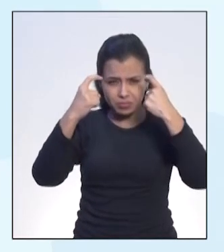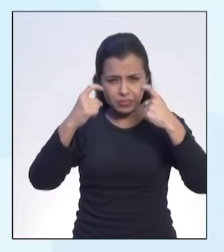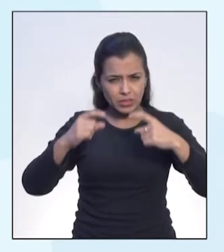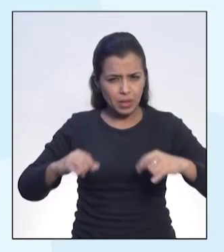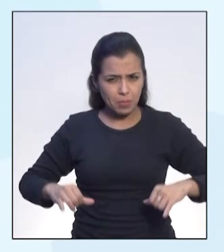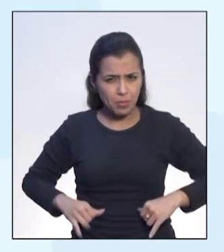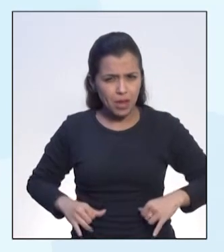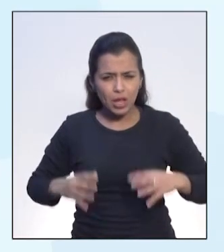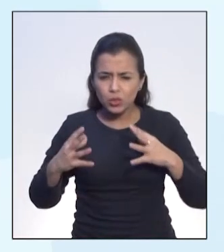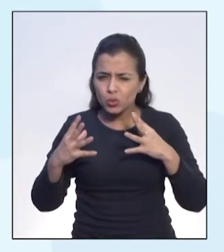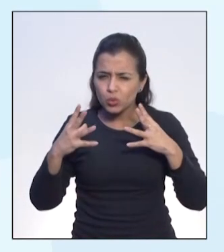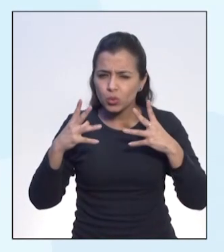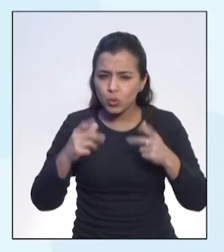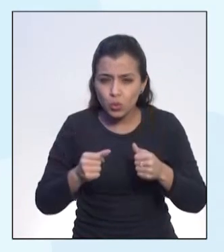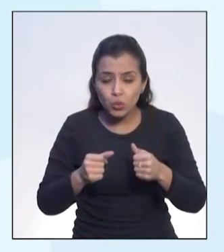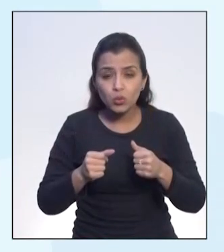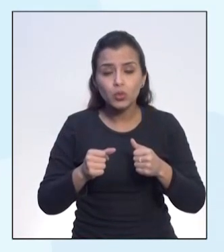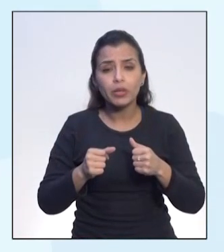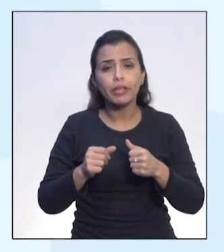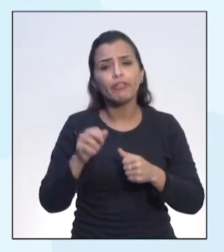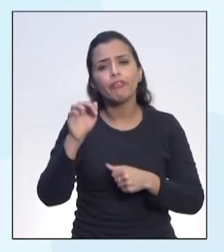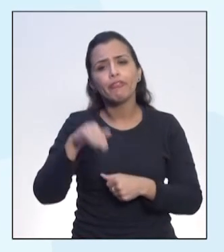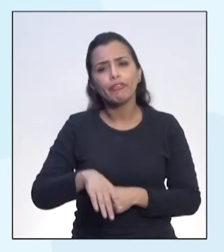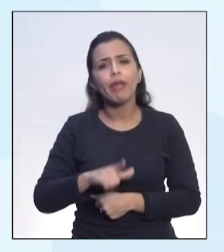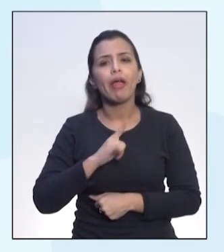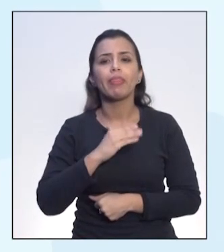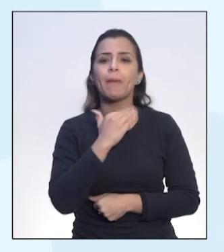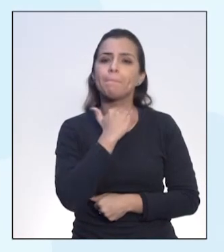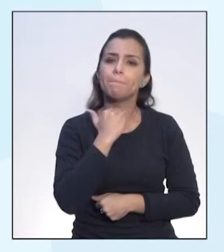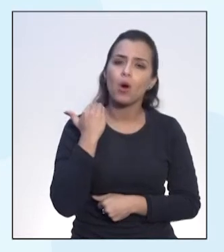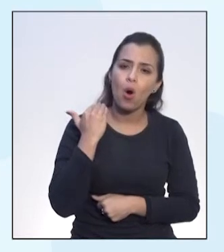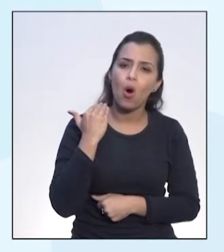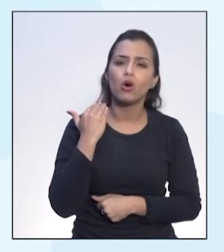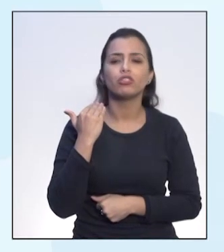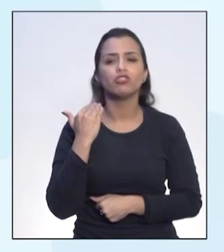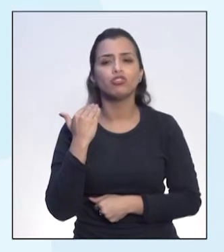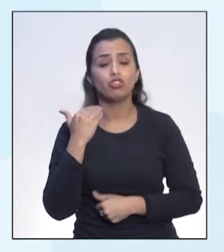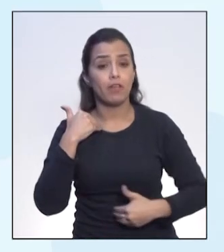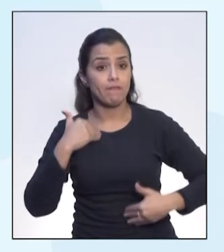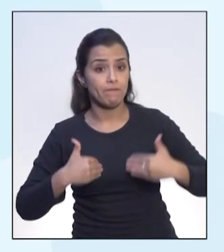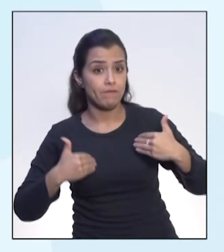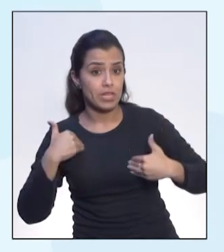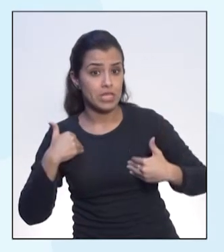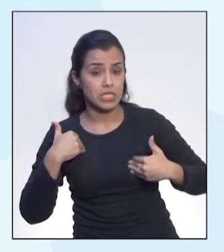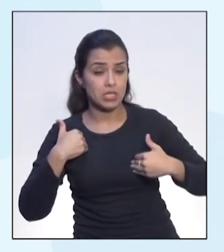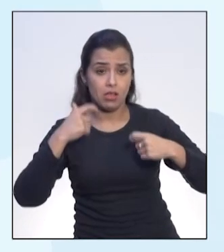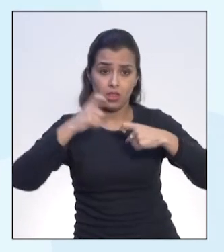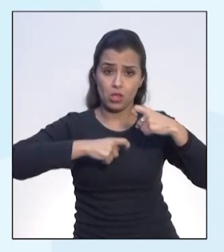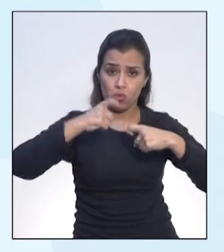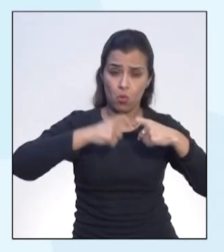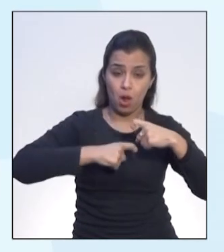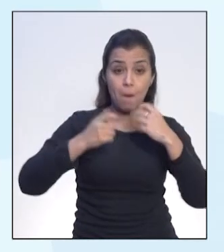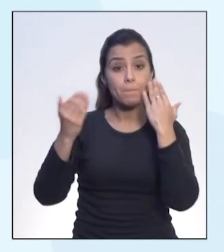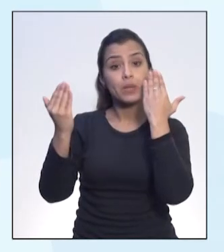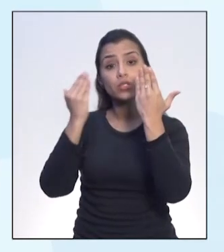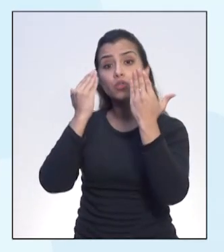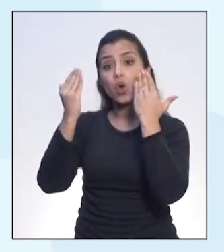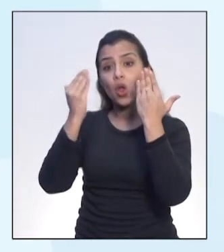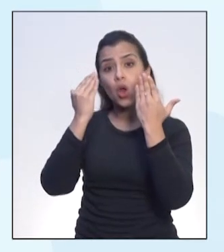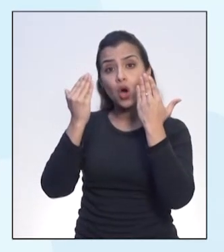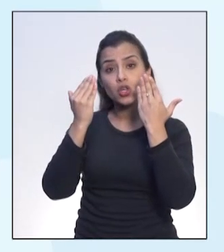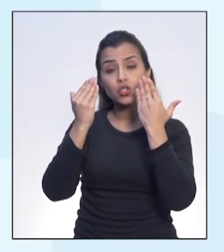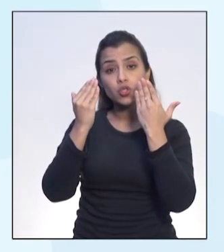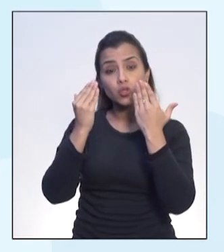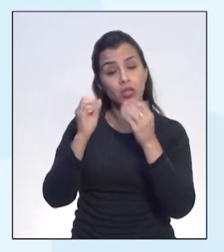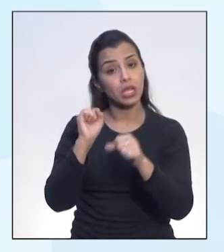é todo ato que resulta em morte, lesão física, sexual, psicológica de mulheres, tanto na esfera